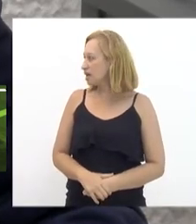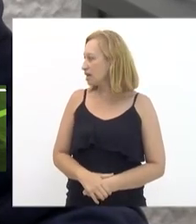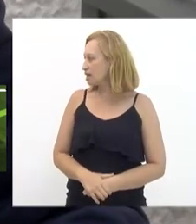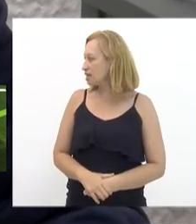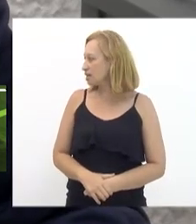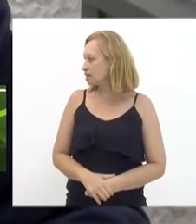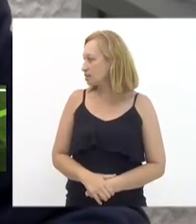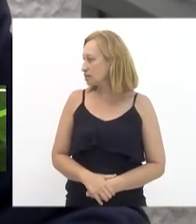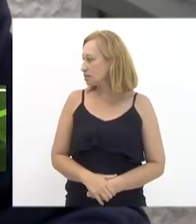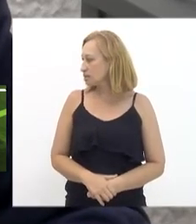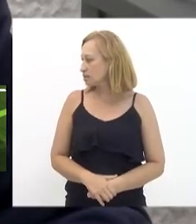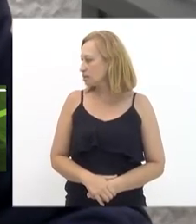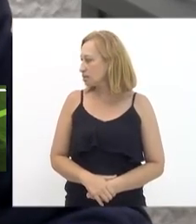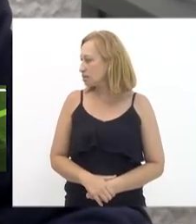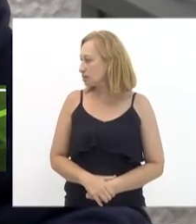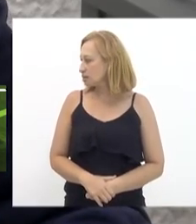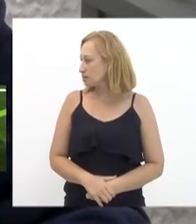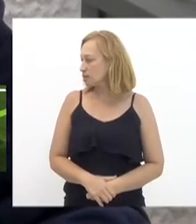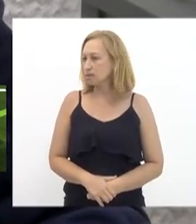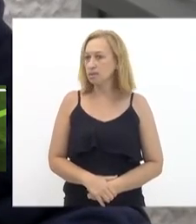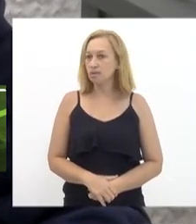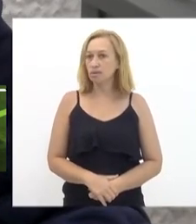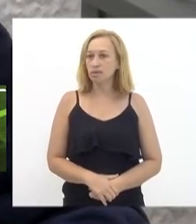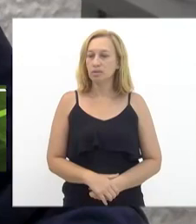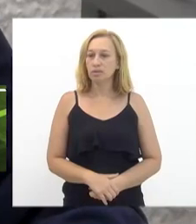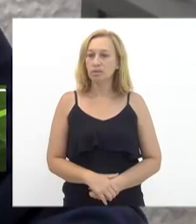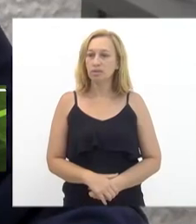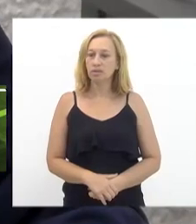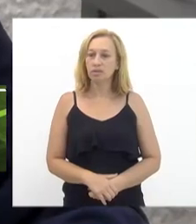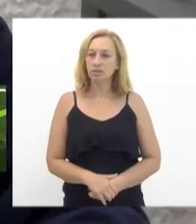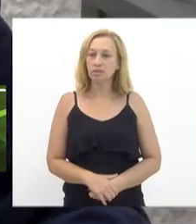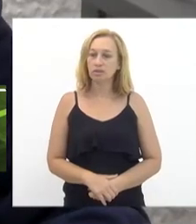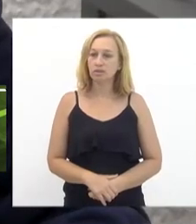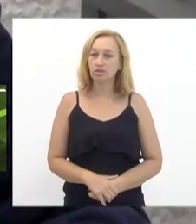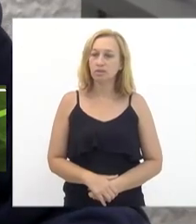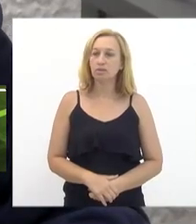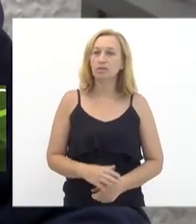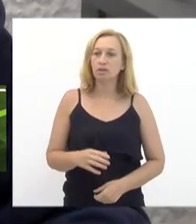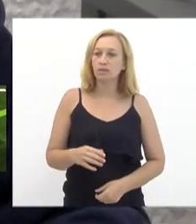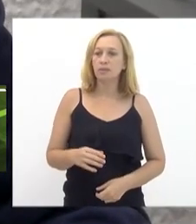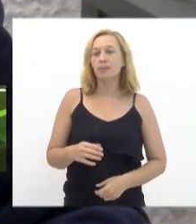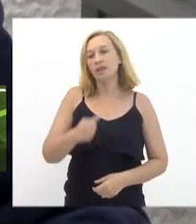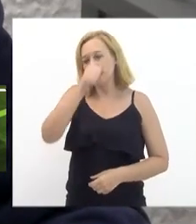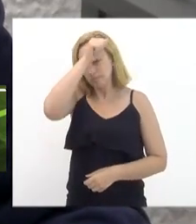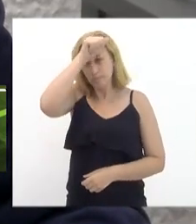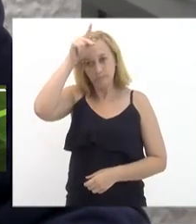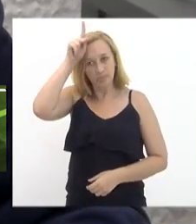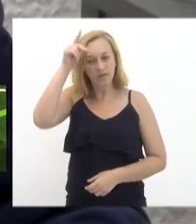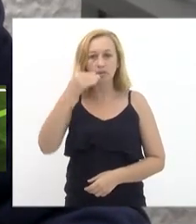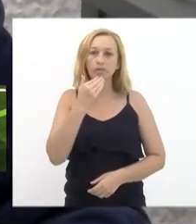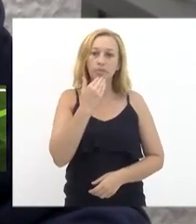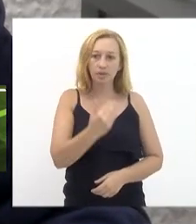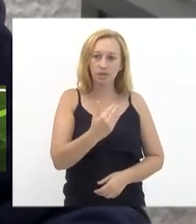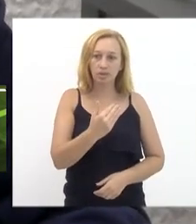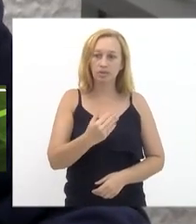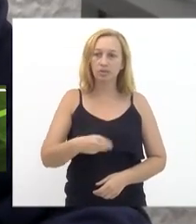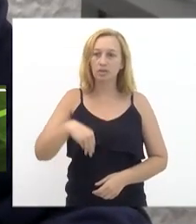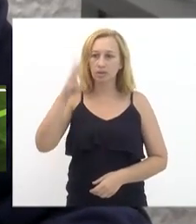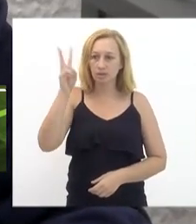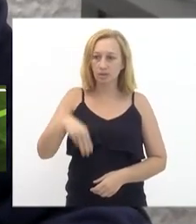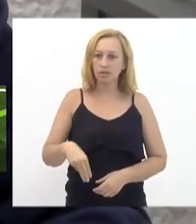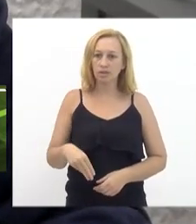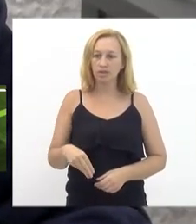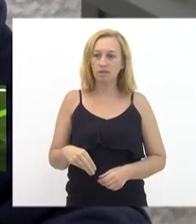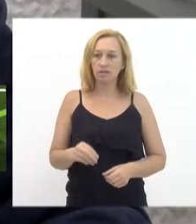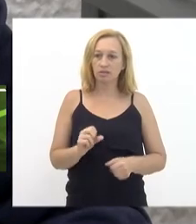a semana que vem a gestação tem feito projeto prefeitura Quem realizou a secretaria de infraestrutura e